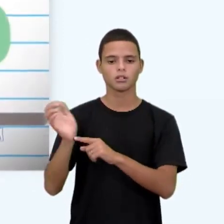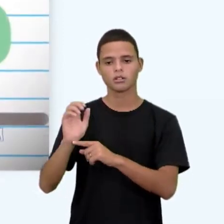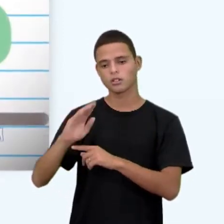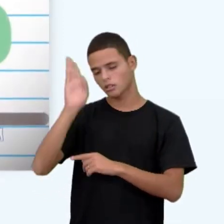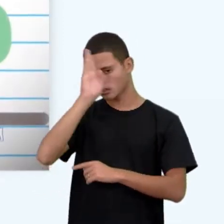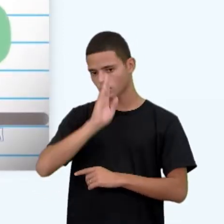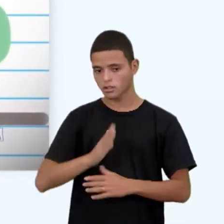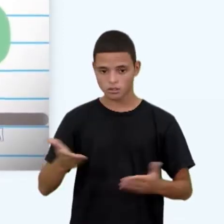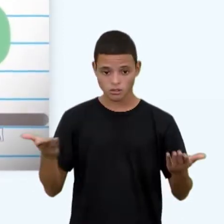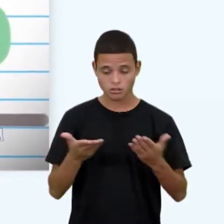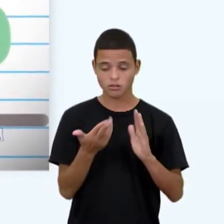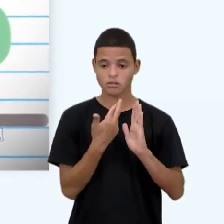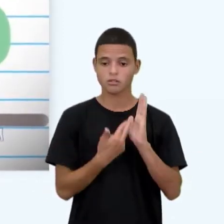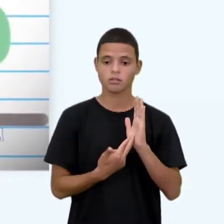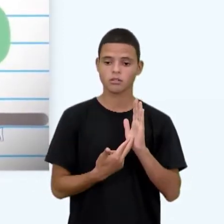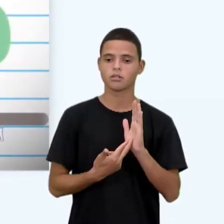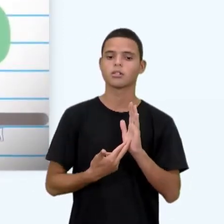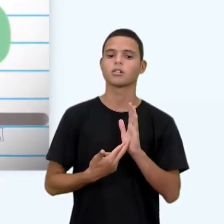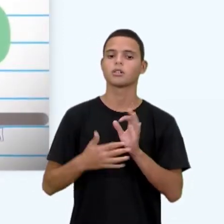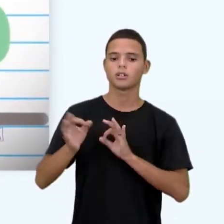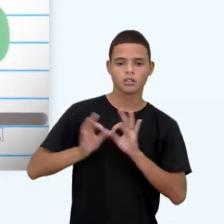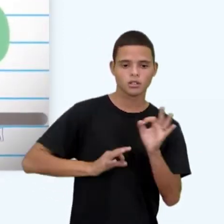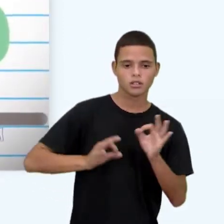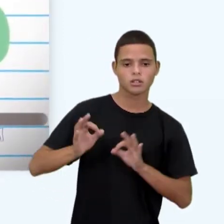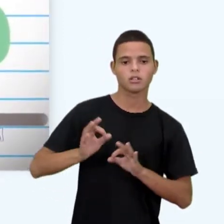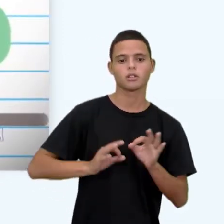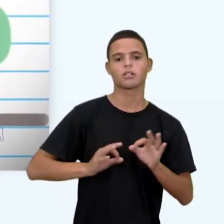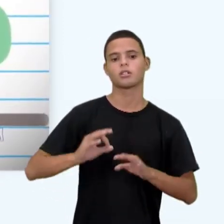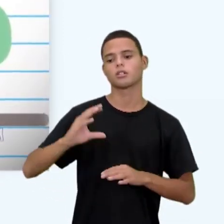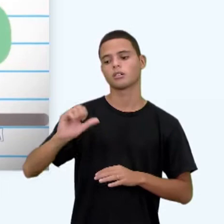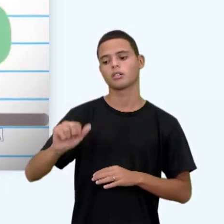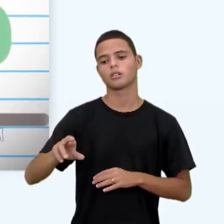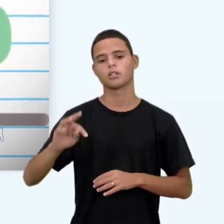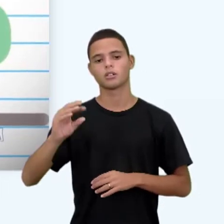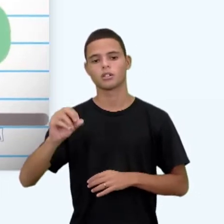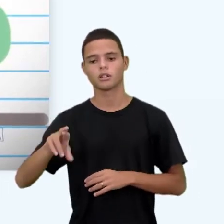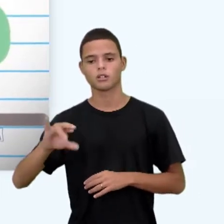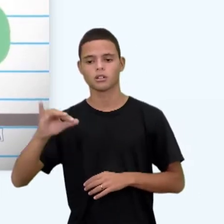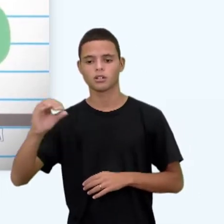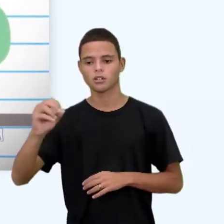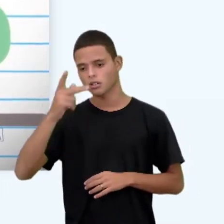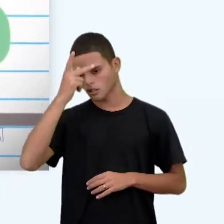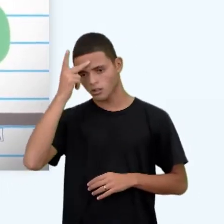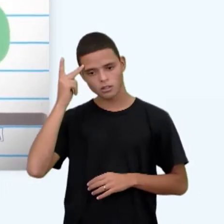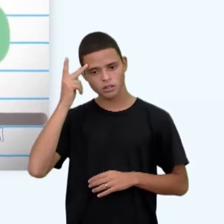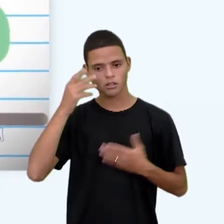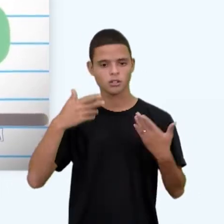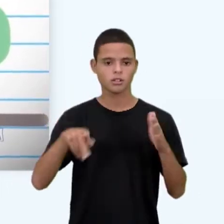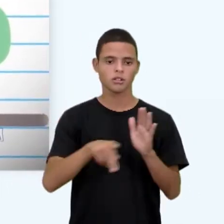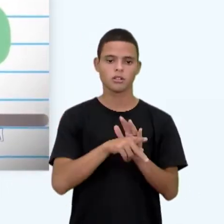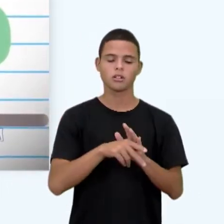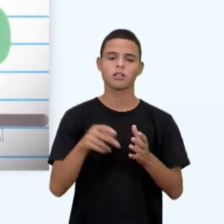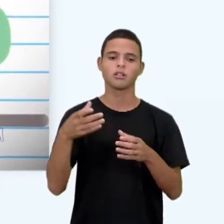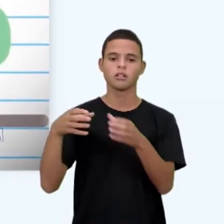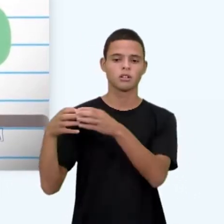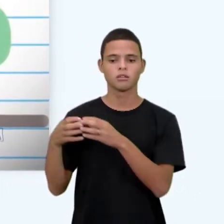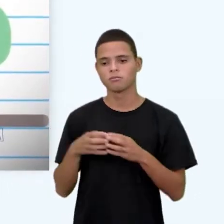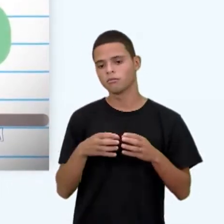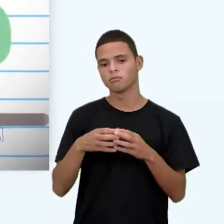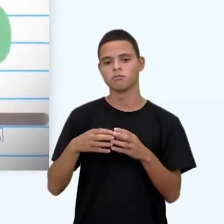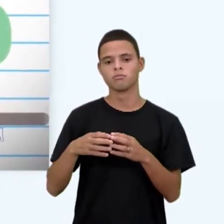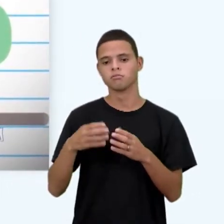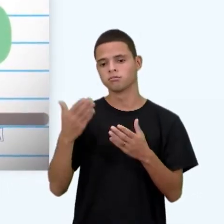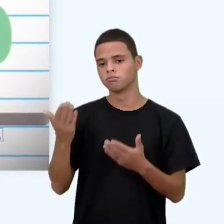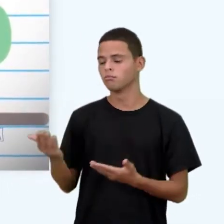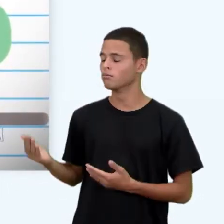de hoje, os registros são feitos nos cartórios de registro civil de pessoas naturais, varas de família, fóruns ou varas